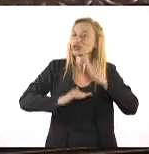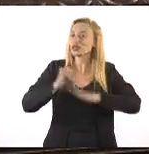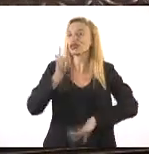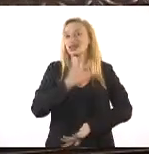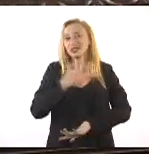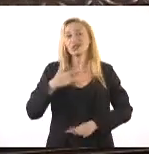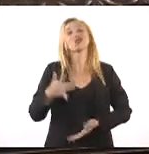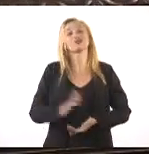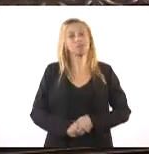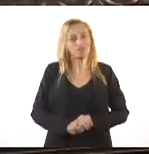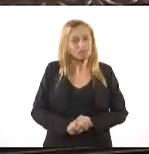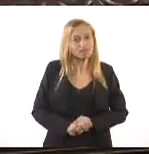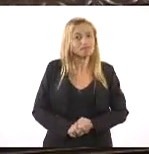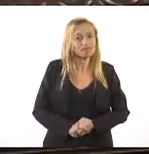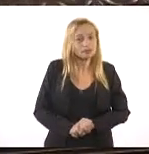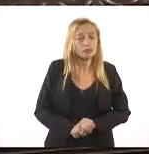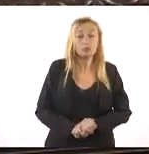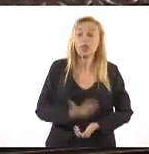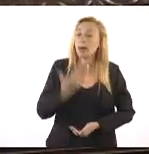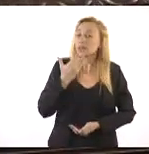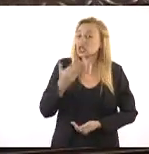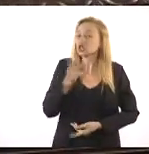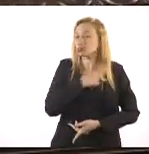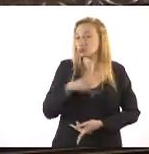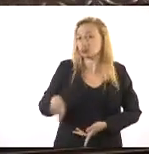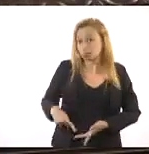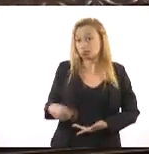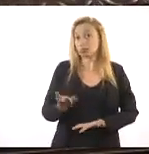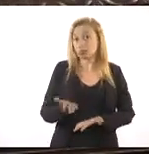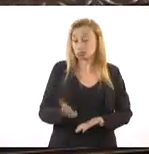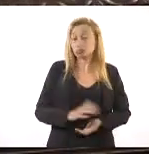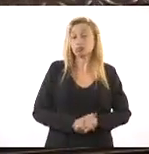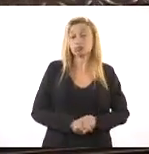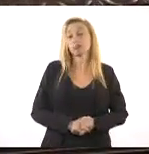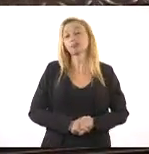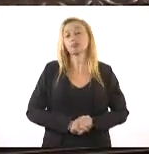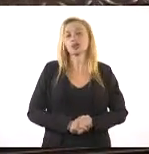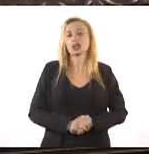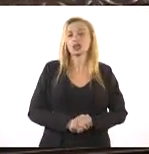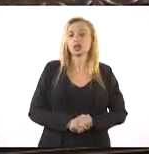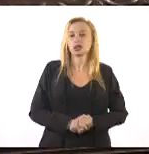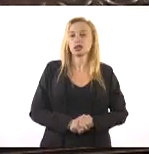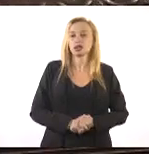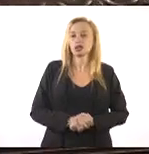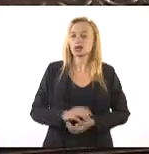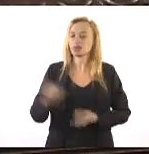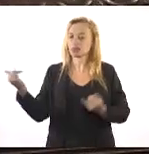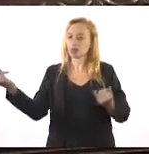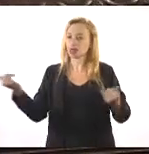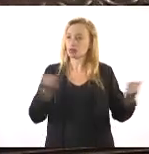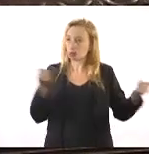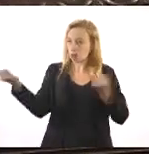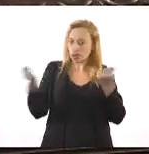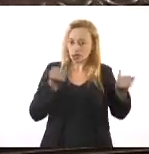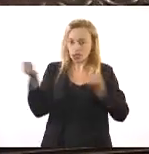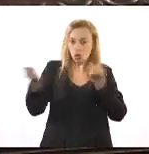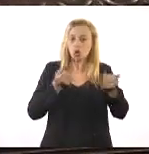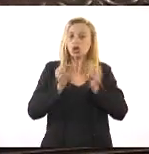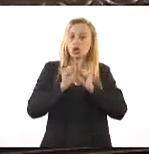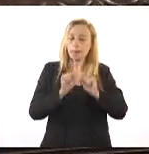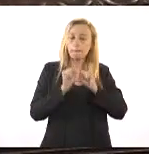saúde. Solicitei ao presidente, já que ele trouxe a informação que pode